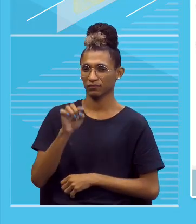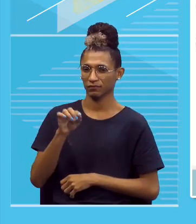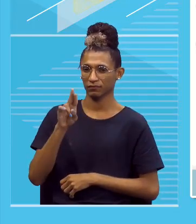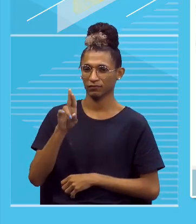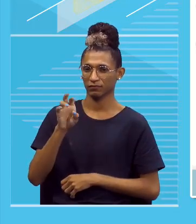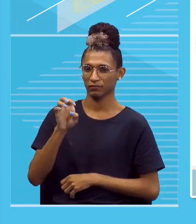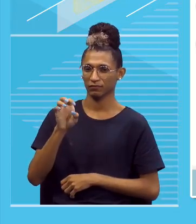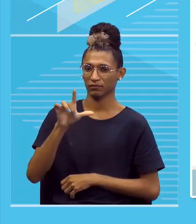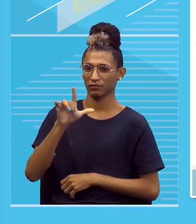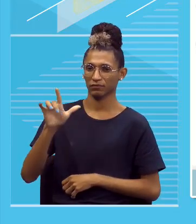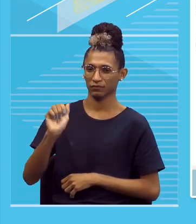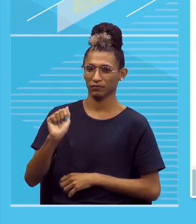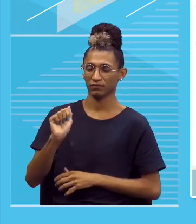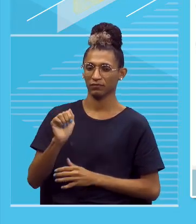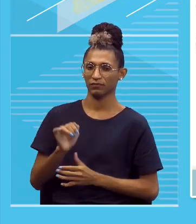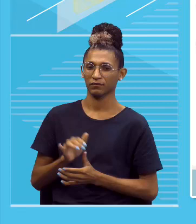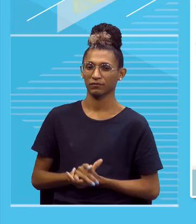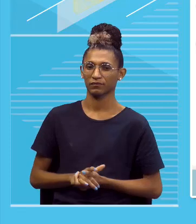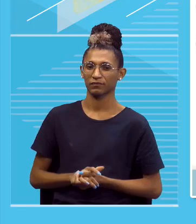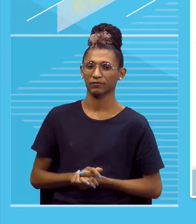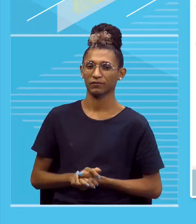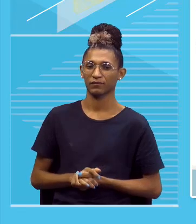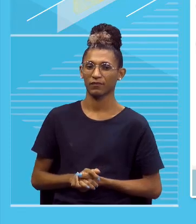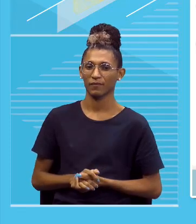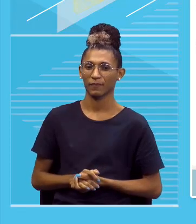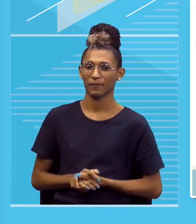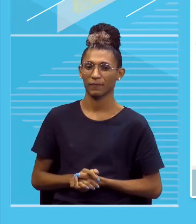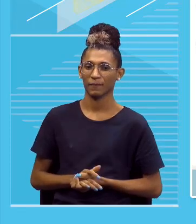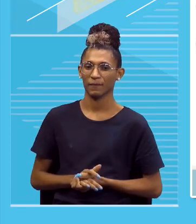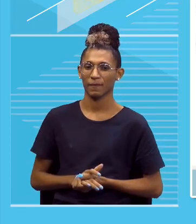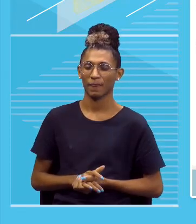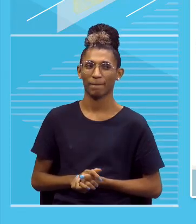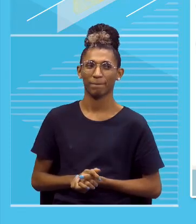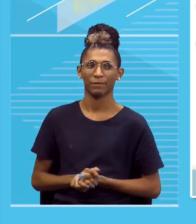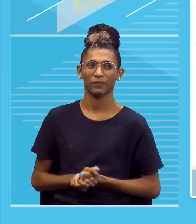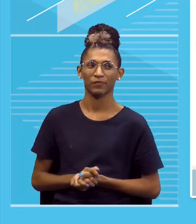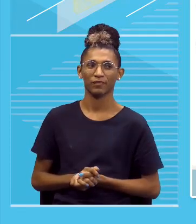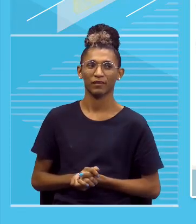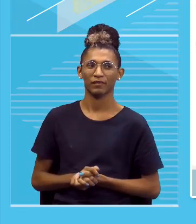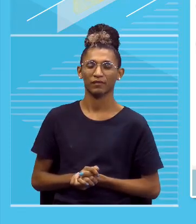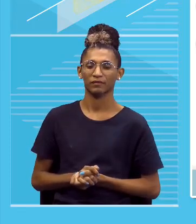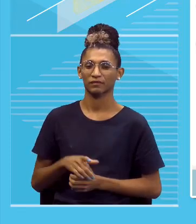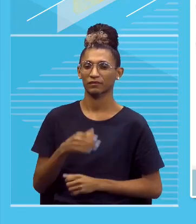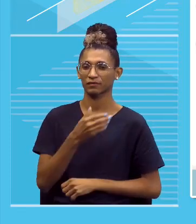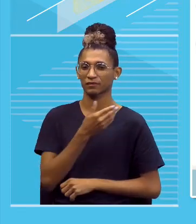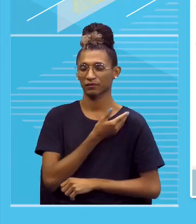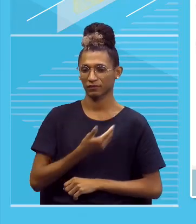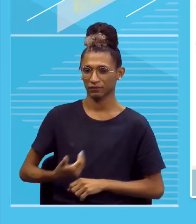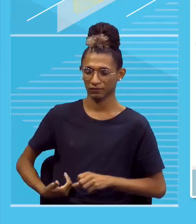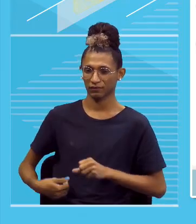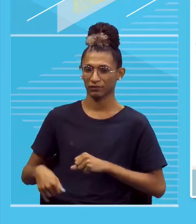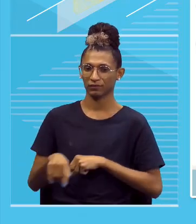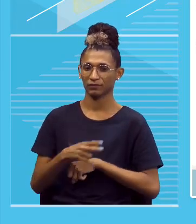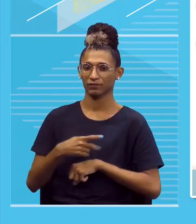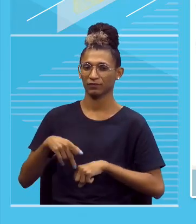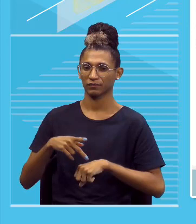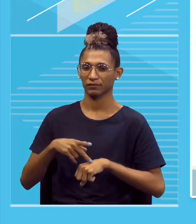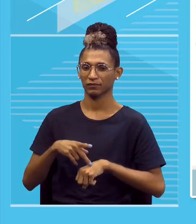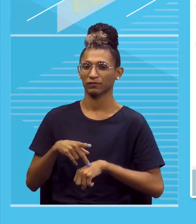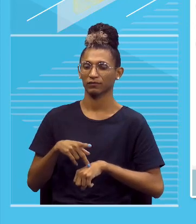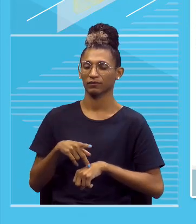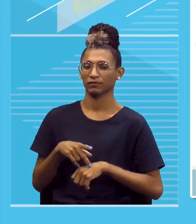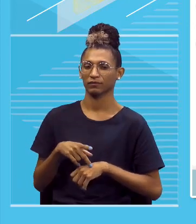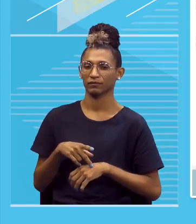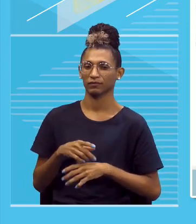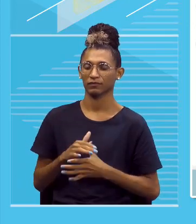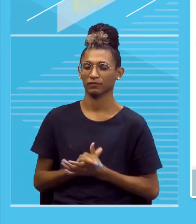o Hugo Chávez o falecido governava lá aquele país o barril do